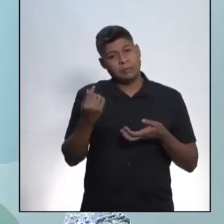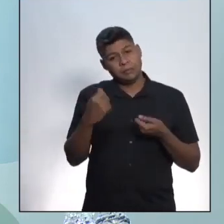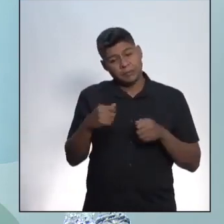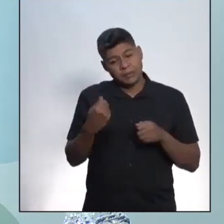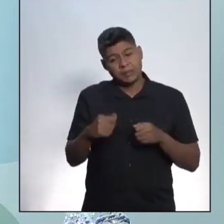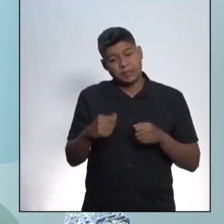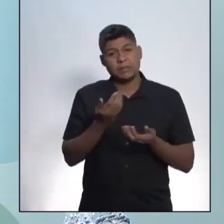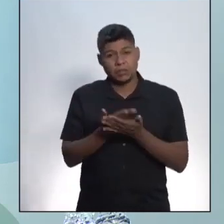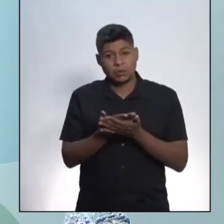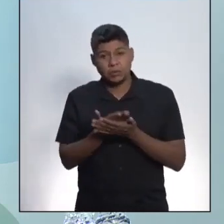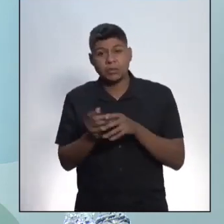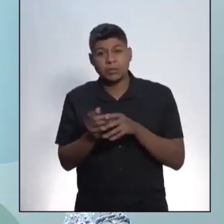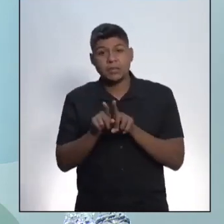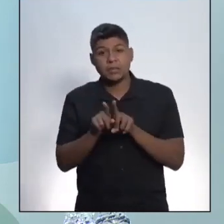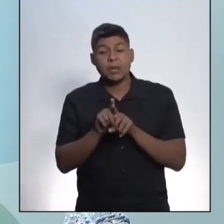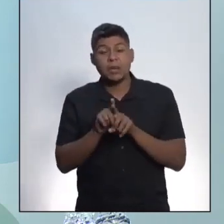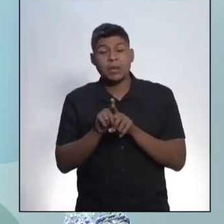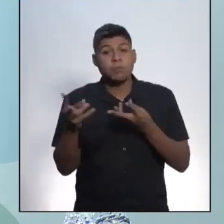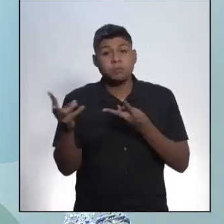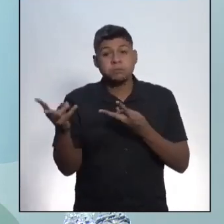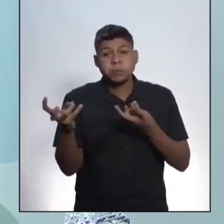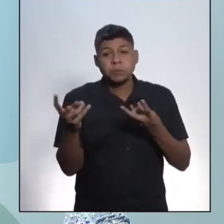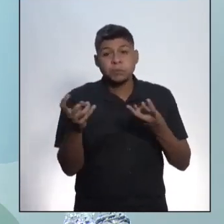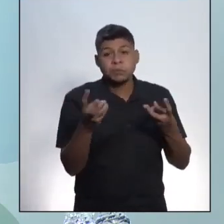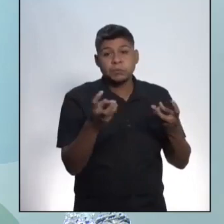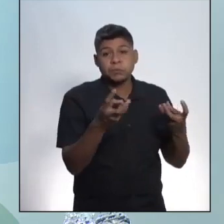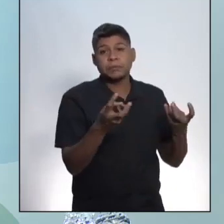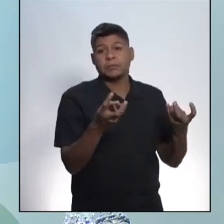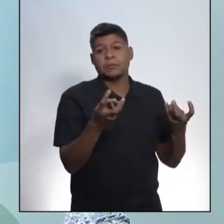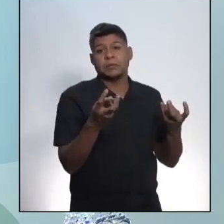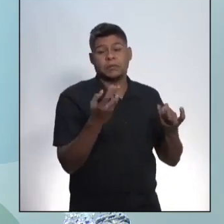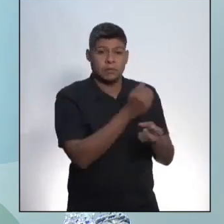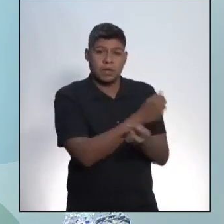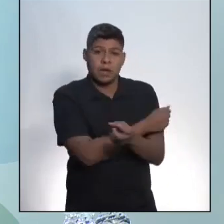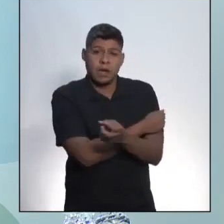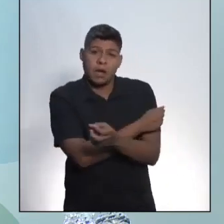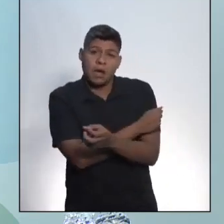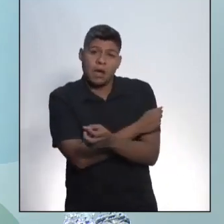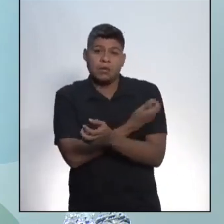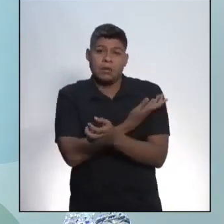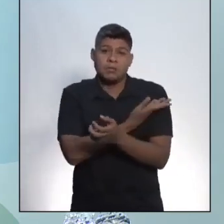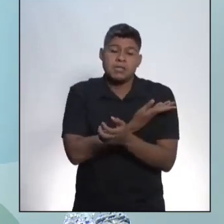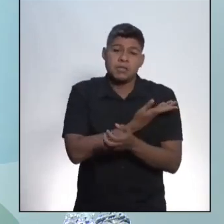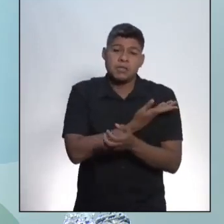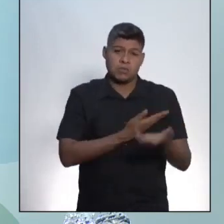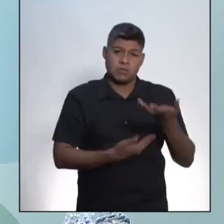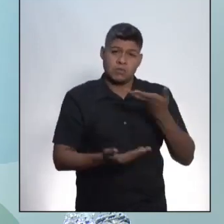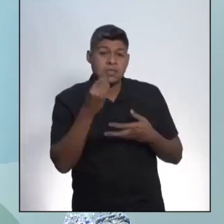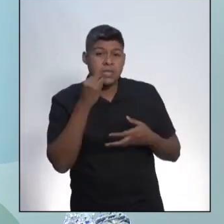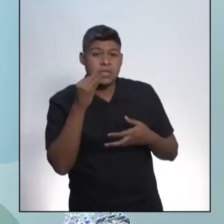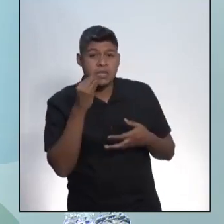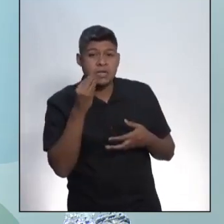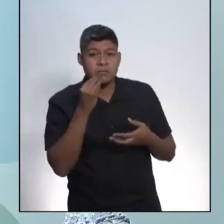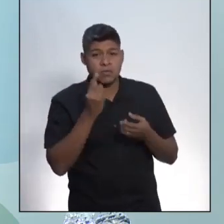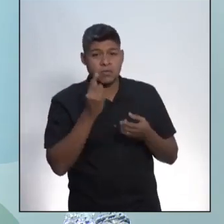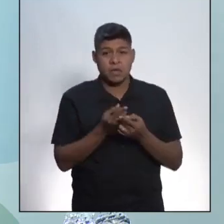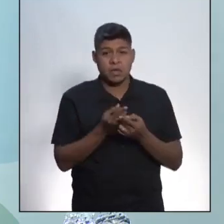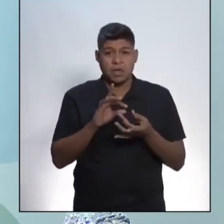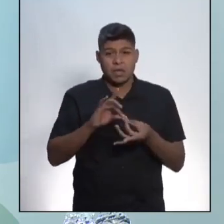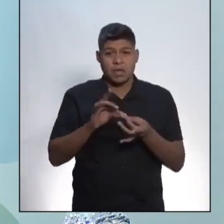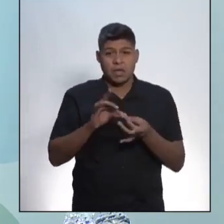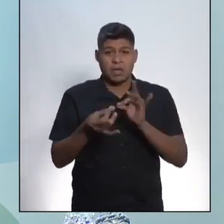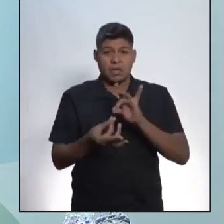apropriar, e também qual a sua percepção em relação aos seus colegas, também tentando se adaptar a esse novo momento?